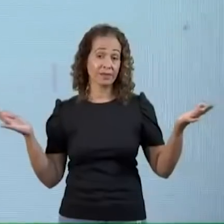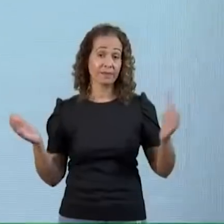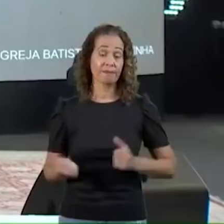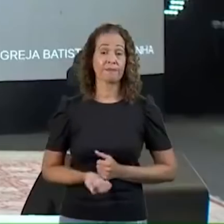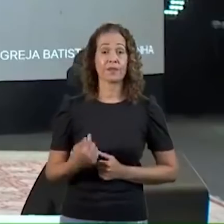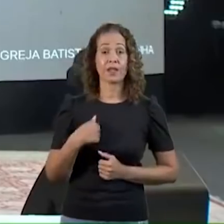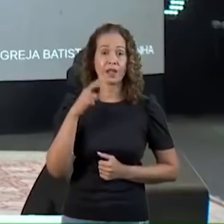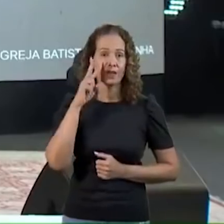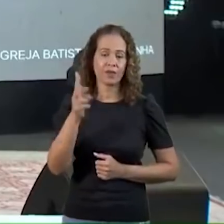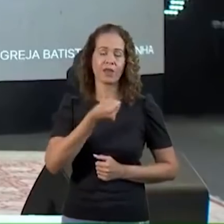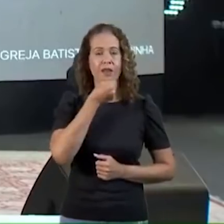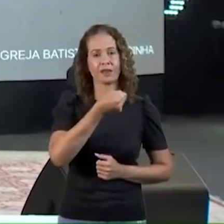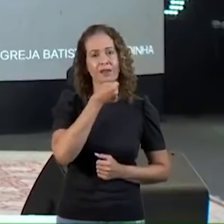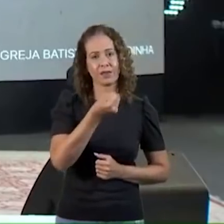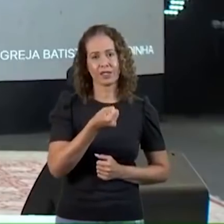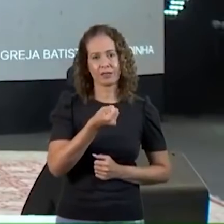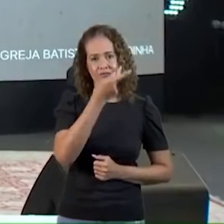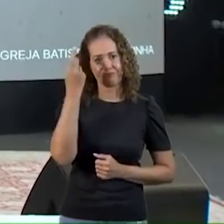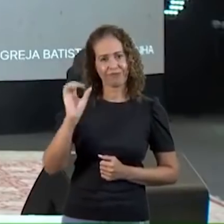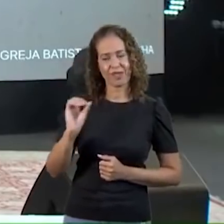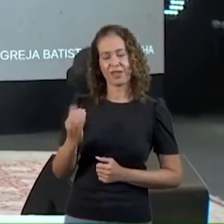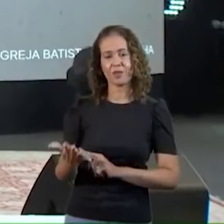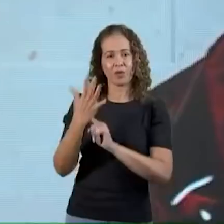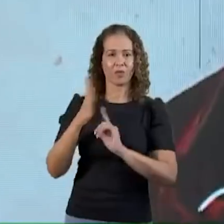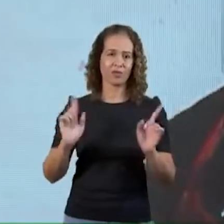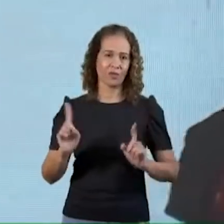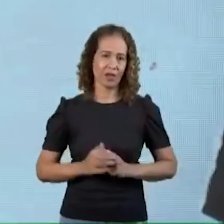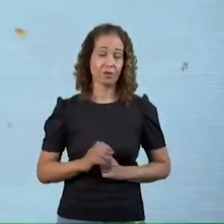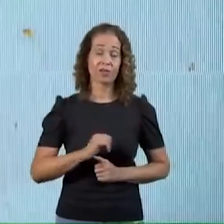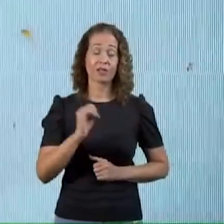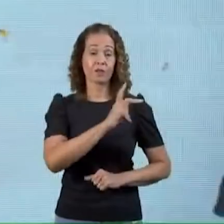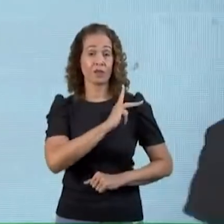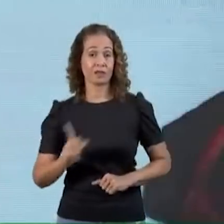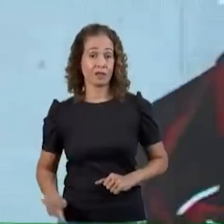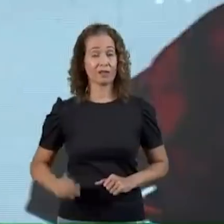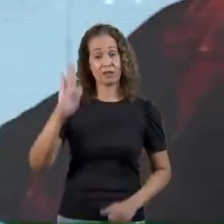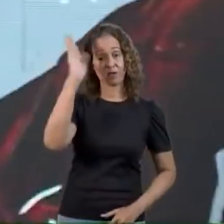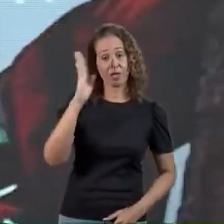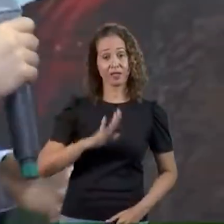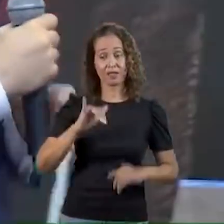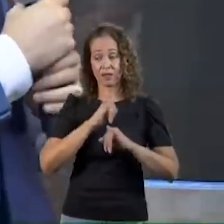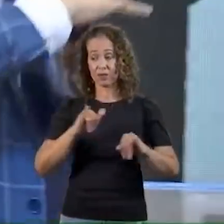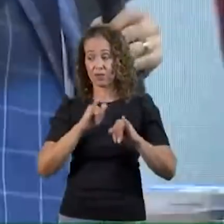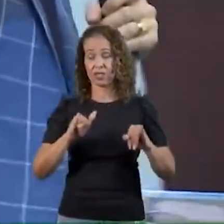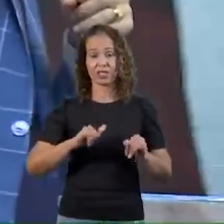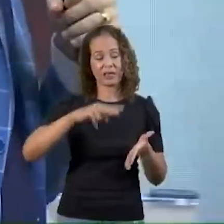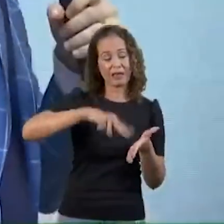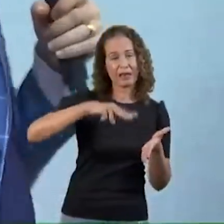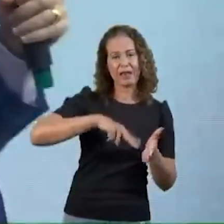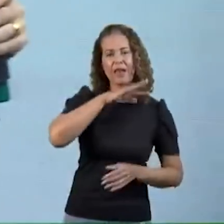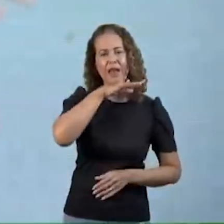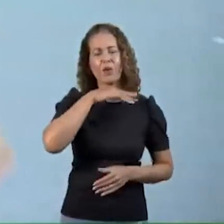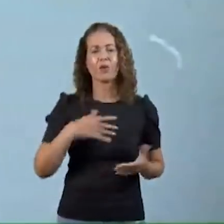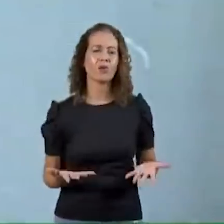Eu vi a entrevista, ninguém me mostrou não. Se o presidente da república diz que lê não presta, o que o